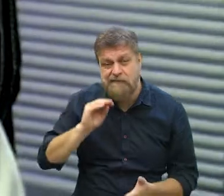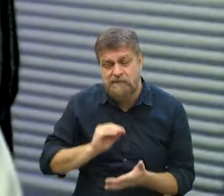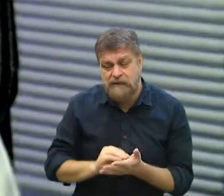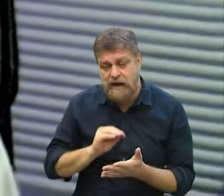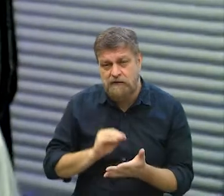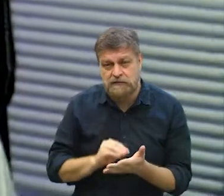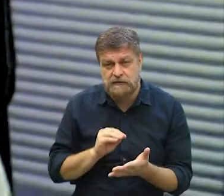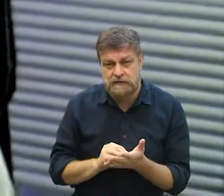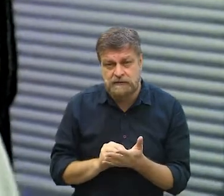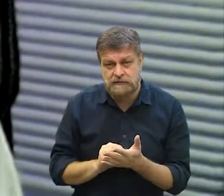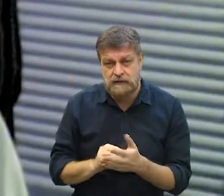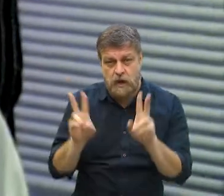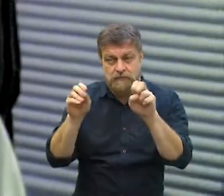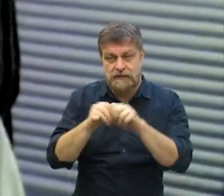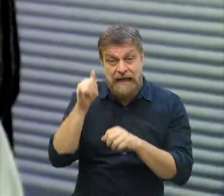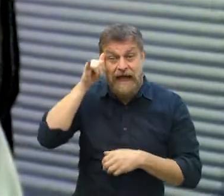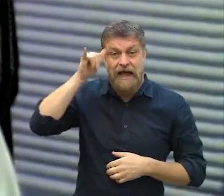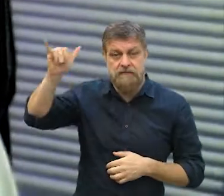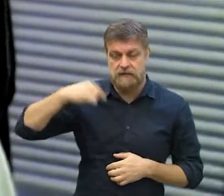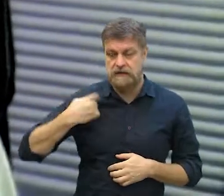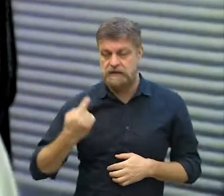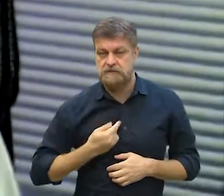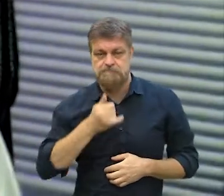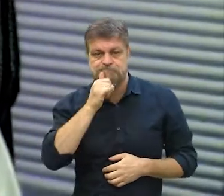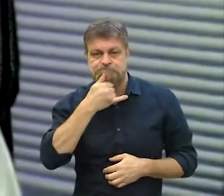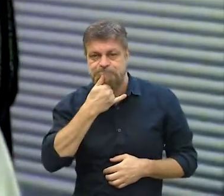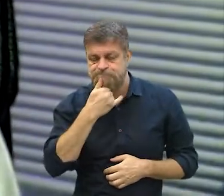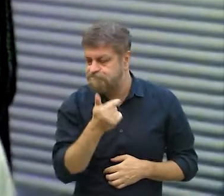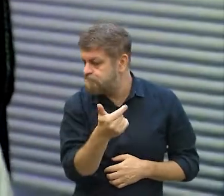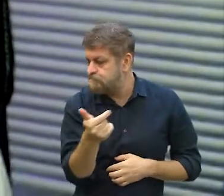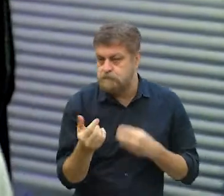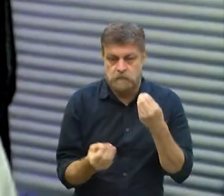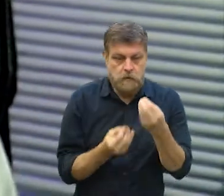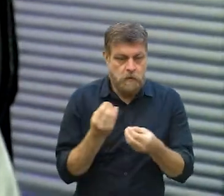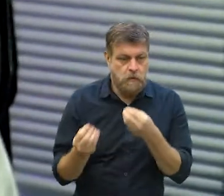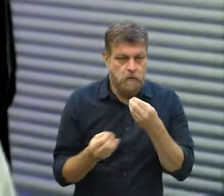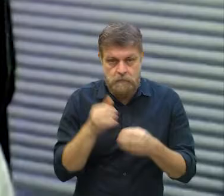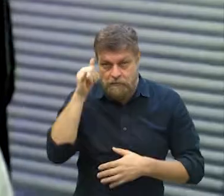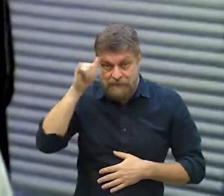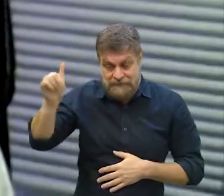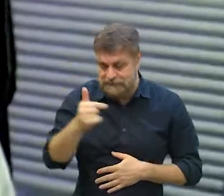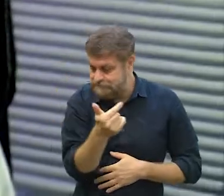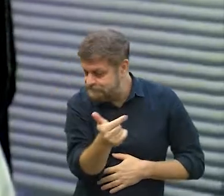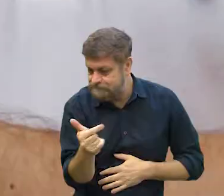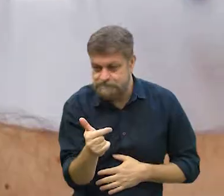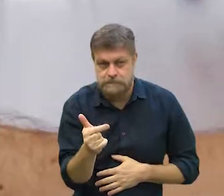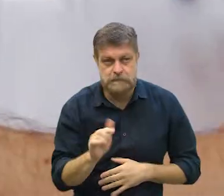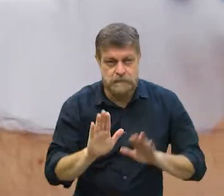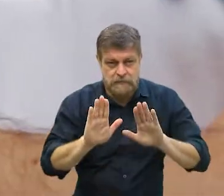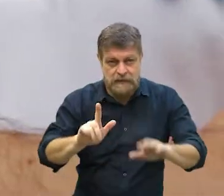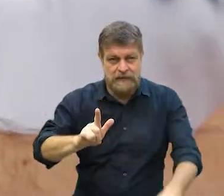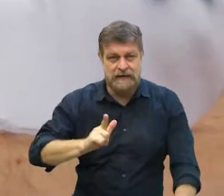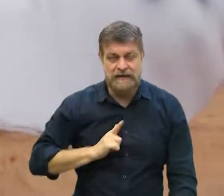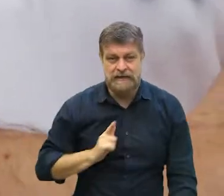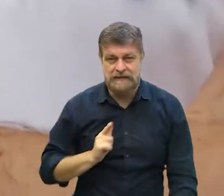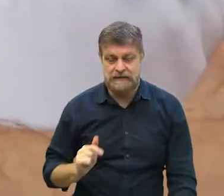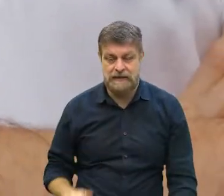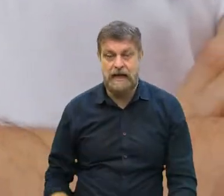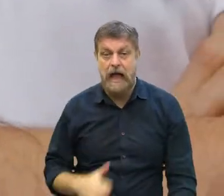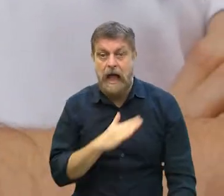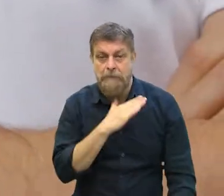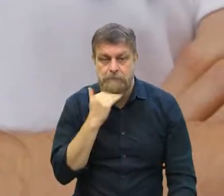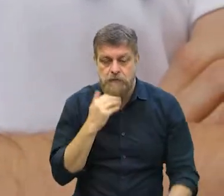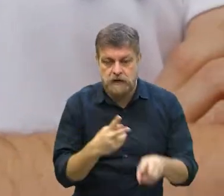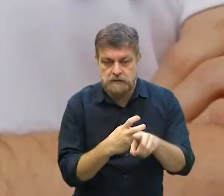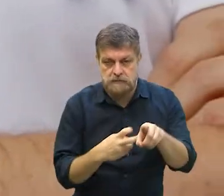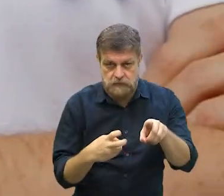se fala de prevenção. Infelizmente, a gente não tem nada específico para prevenção de câncer de próstata, mas a gente tem a prevenção da morte